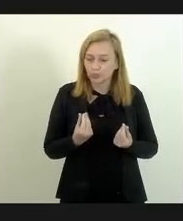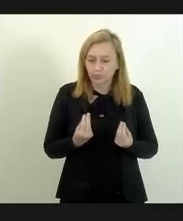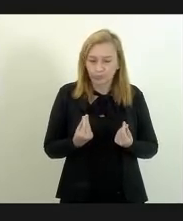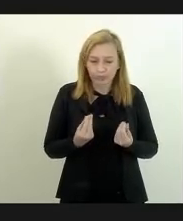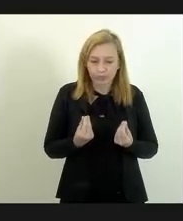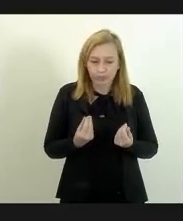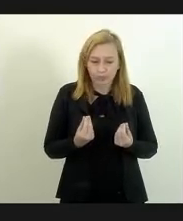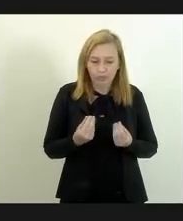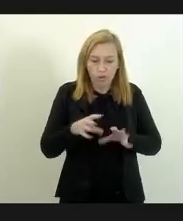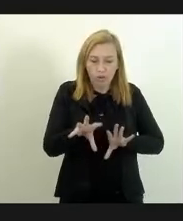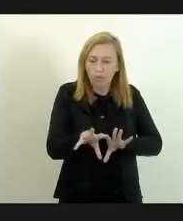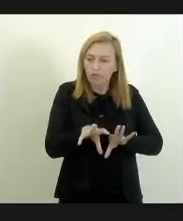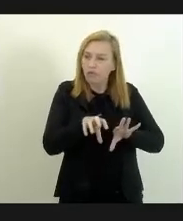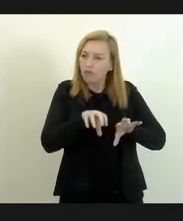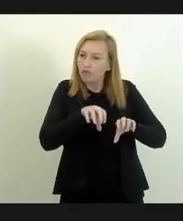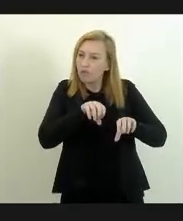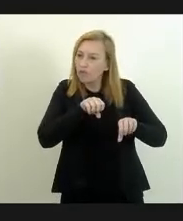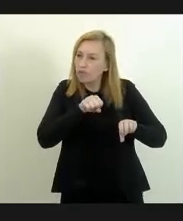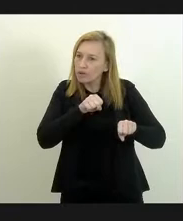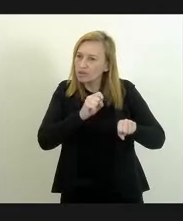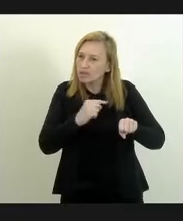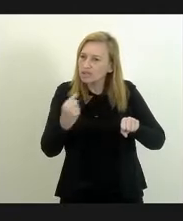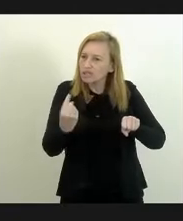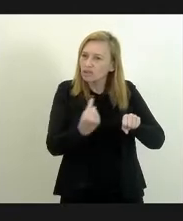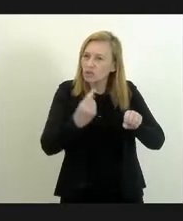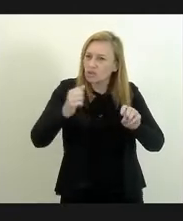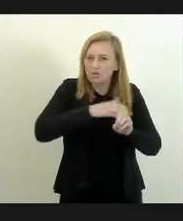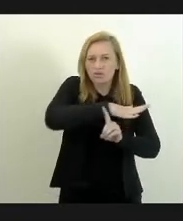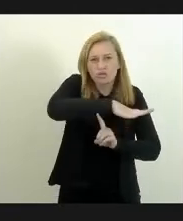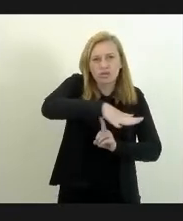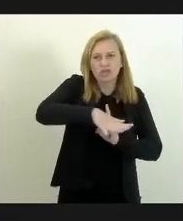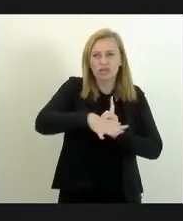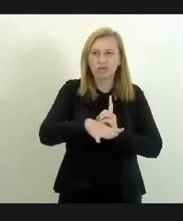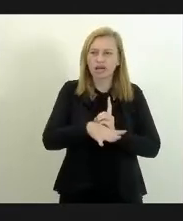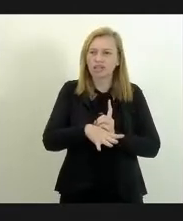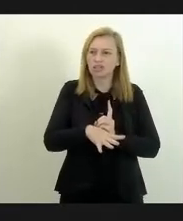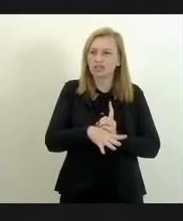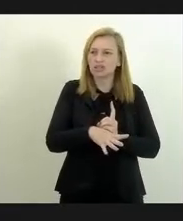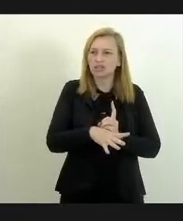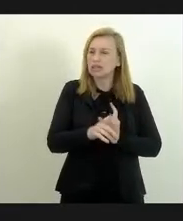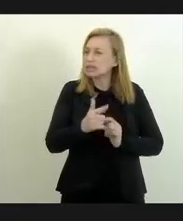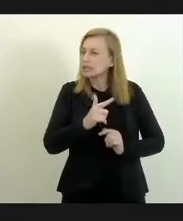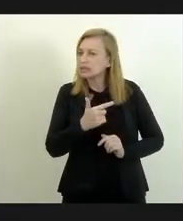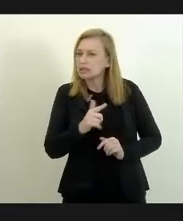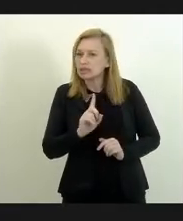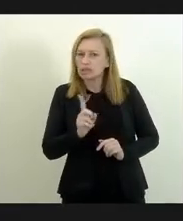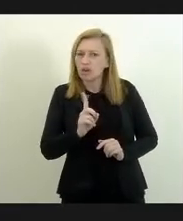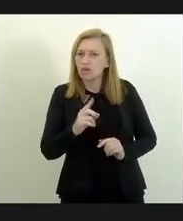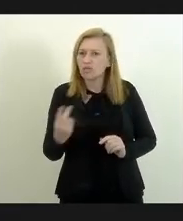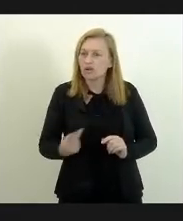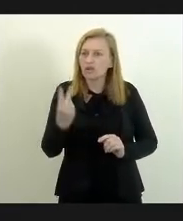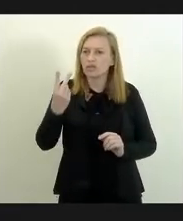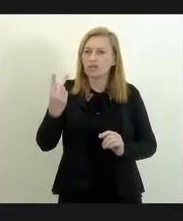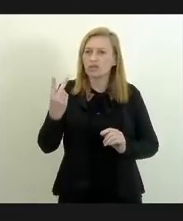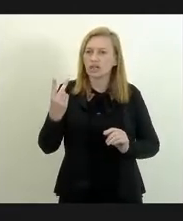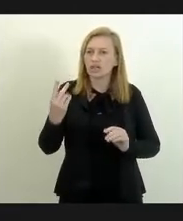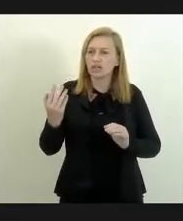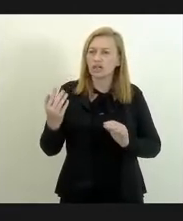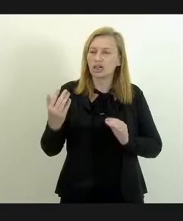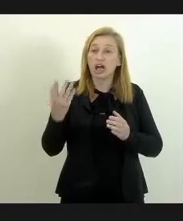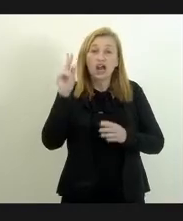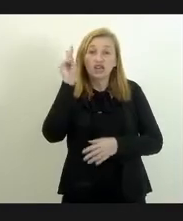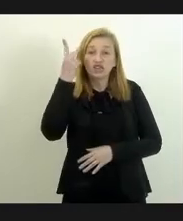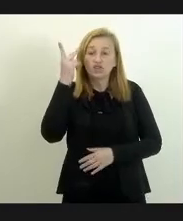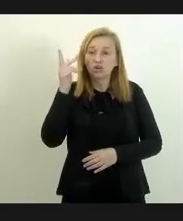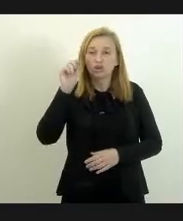Uma formação da nossa sociedade que não valorizou a história do negro no nosso país.